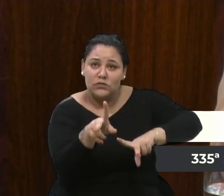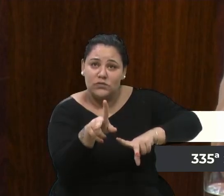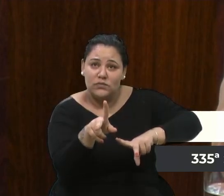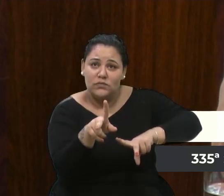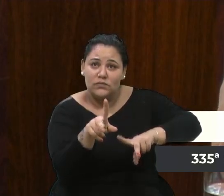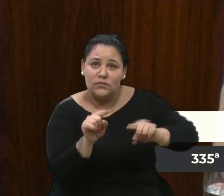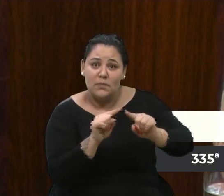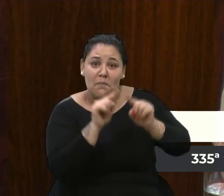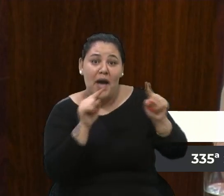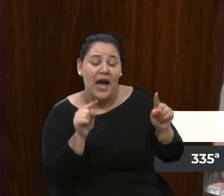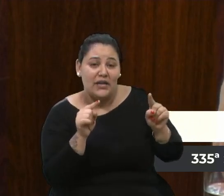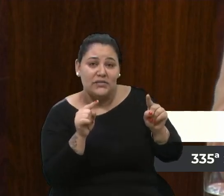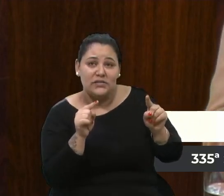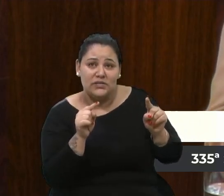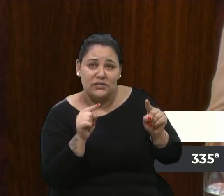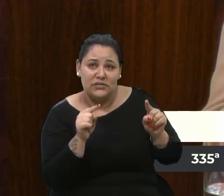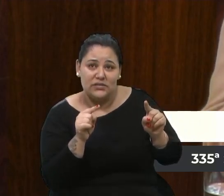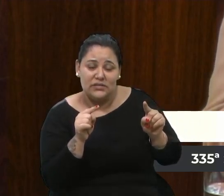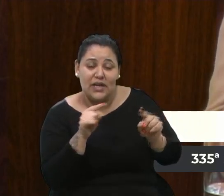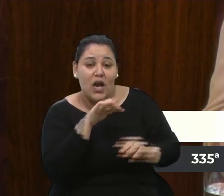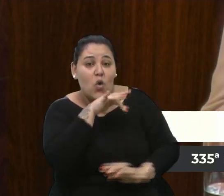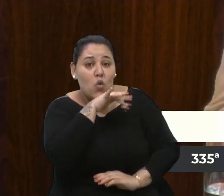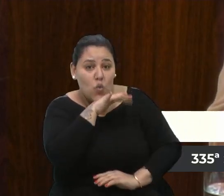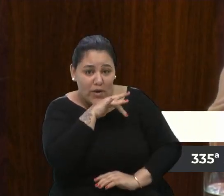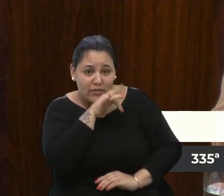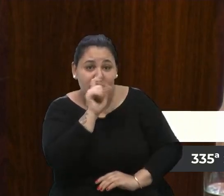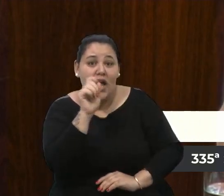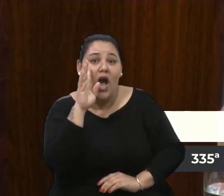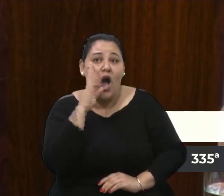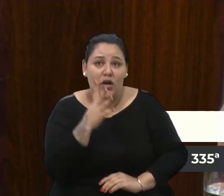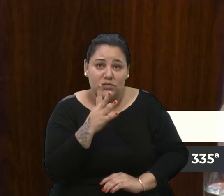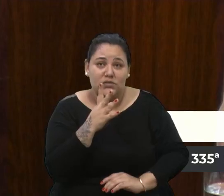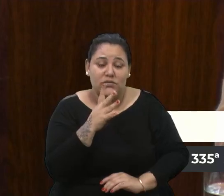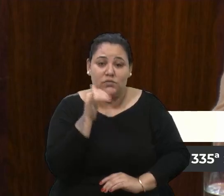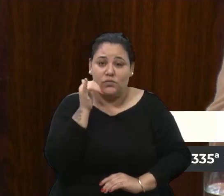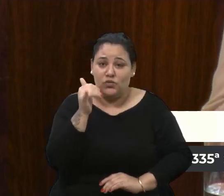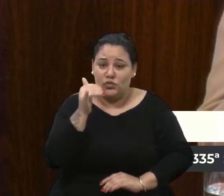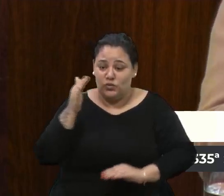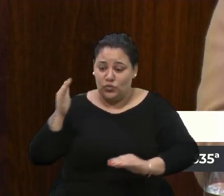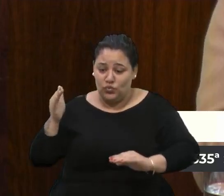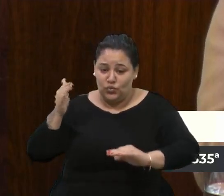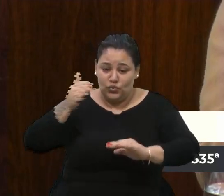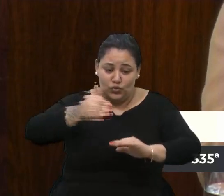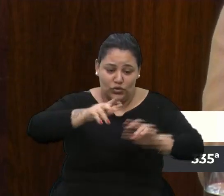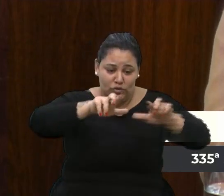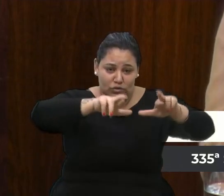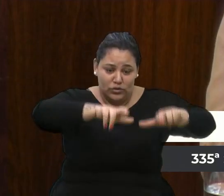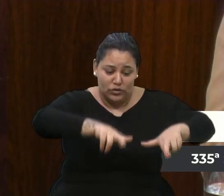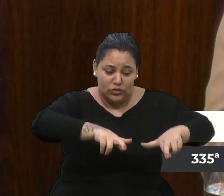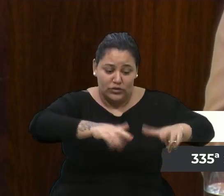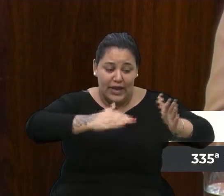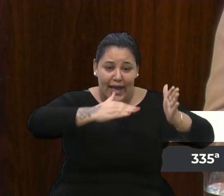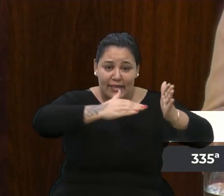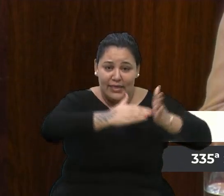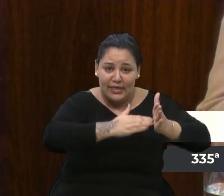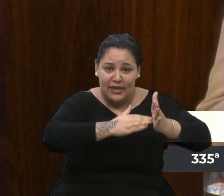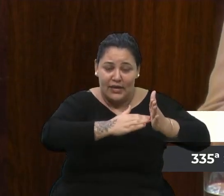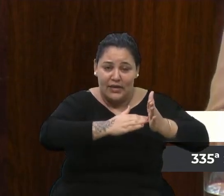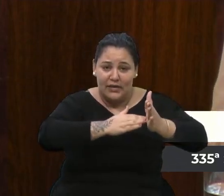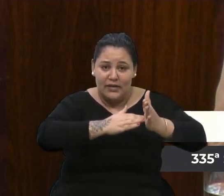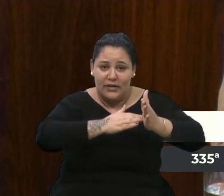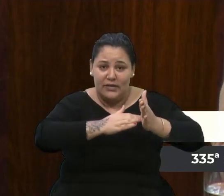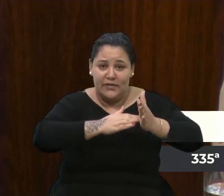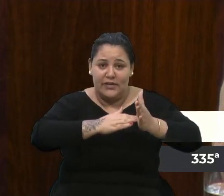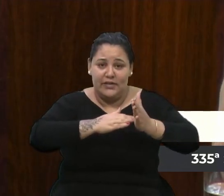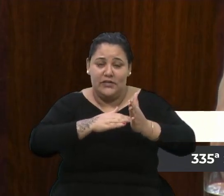mesmo isso sendo algo muito ruim, o ônibus vindo daquela região apenas até o imigrante, sem